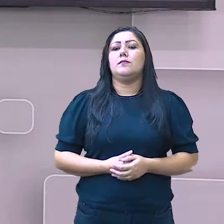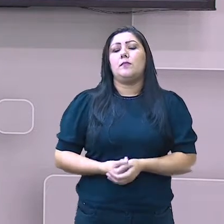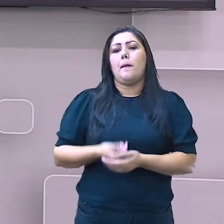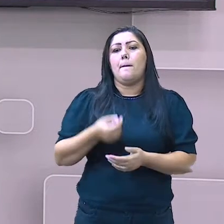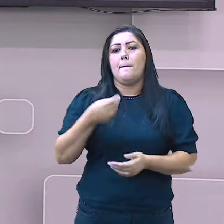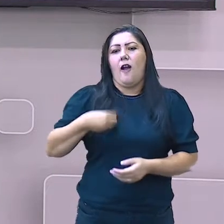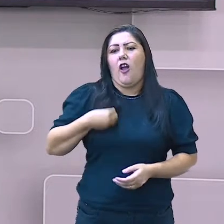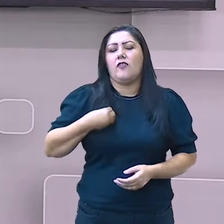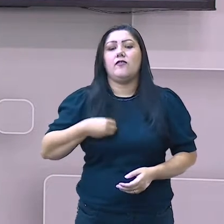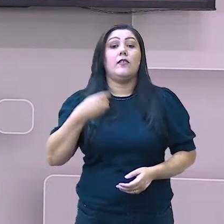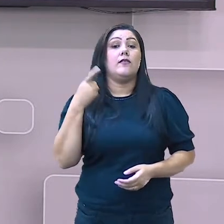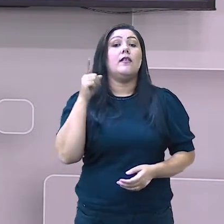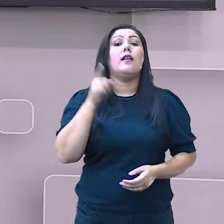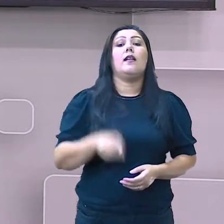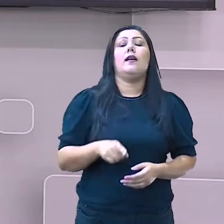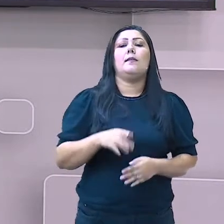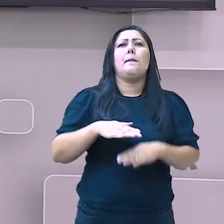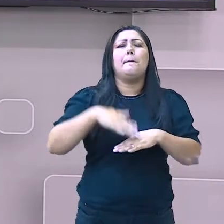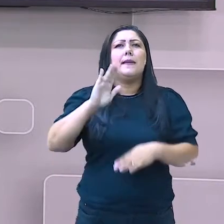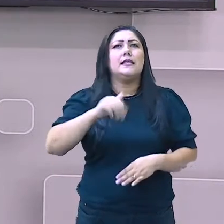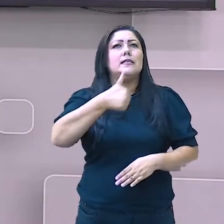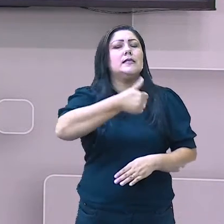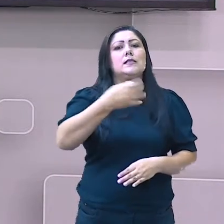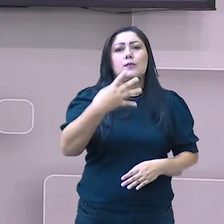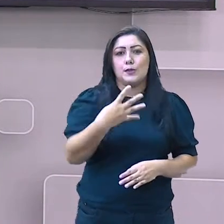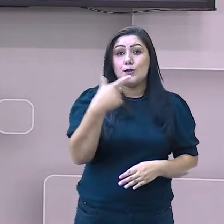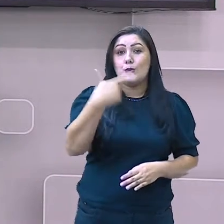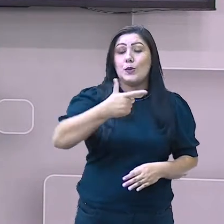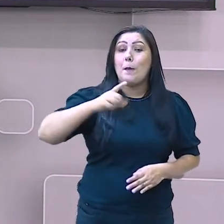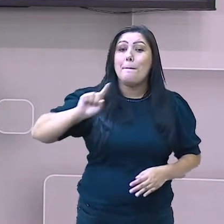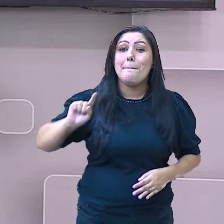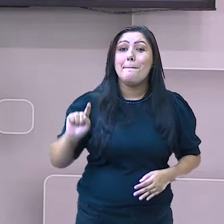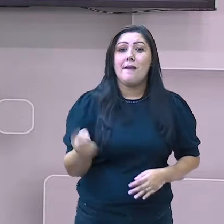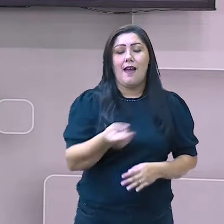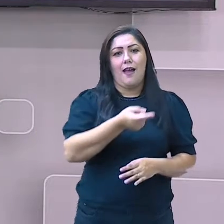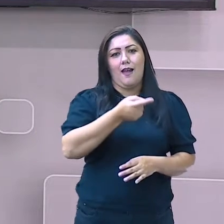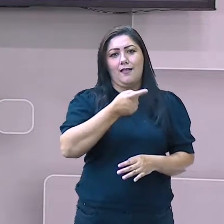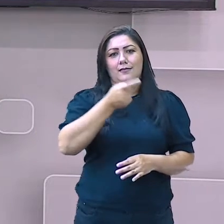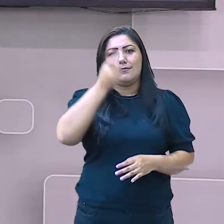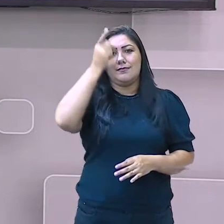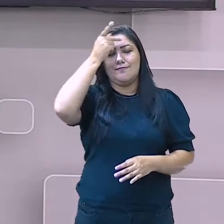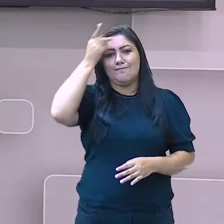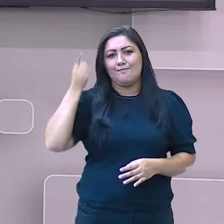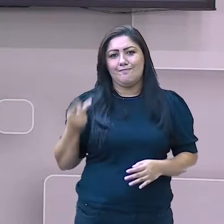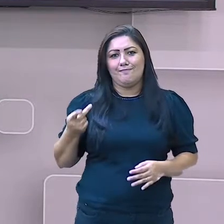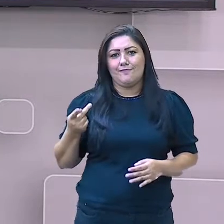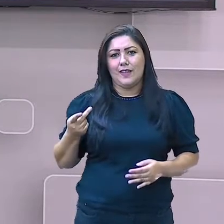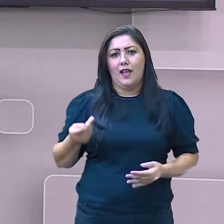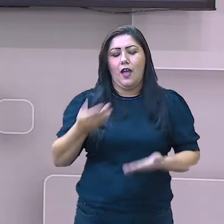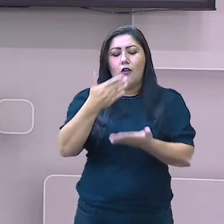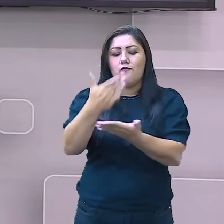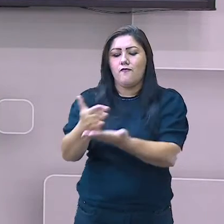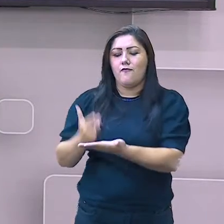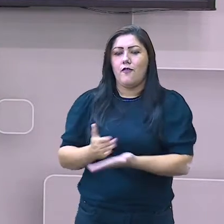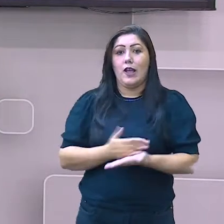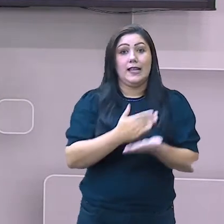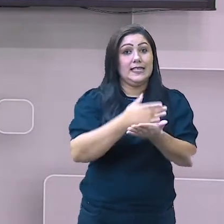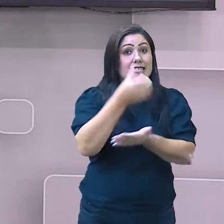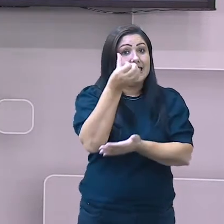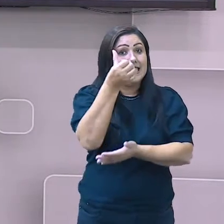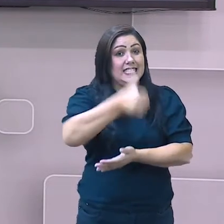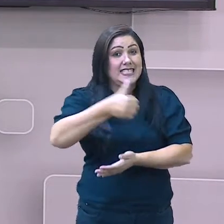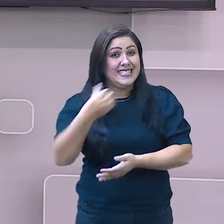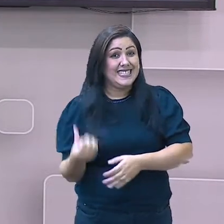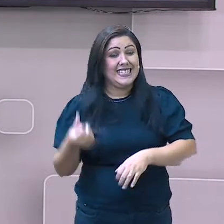de 142 milhões de pessoas. Faz fronteiras com 16 países e tem